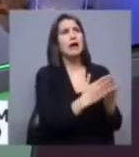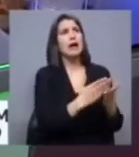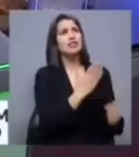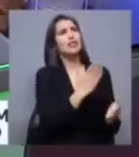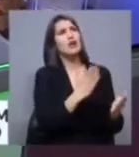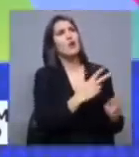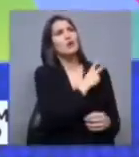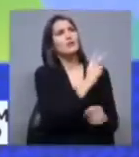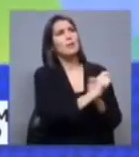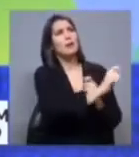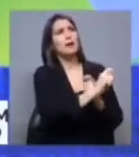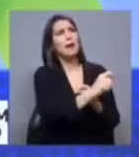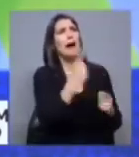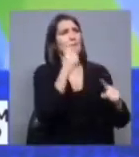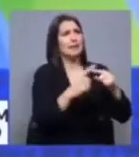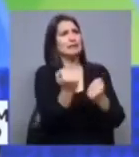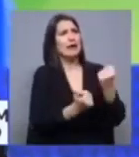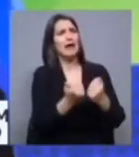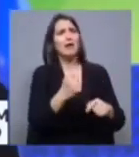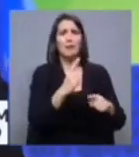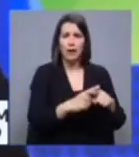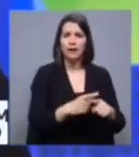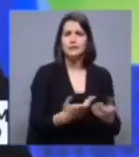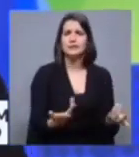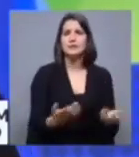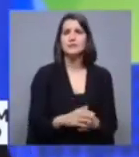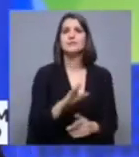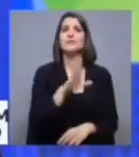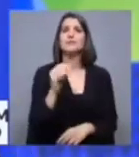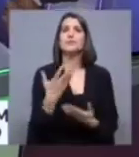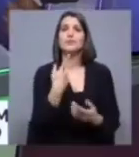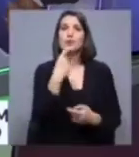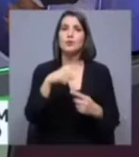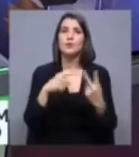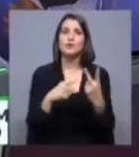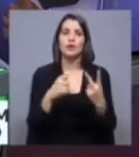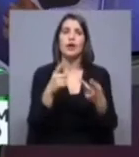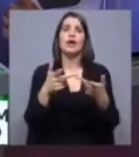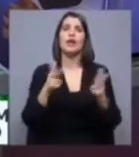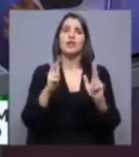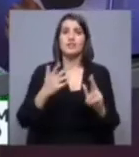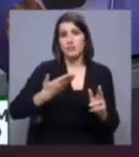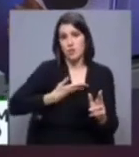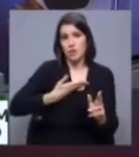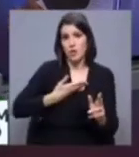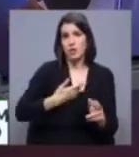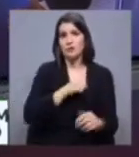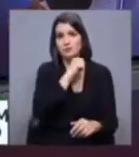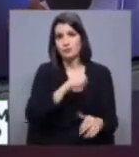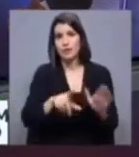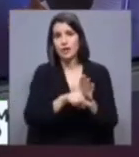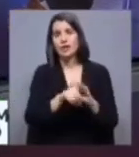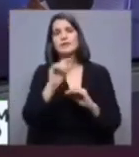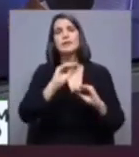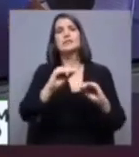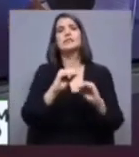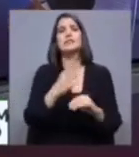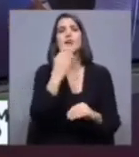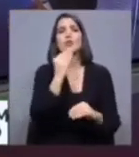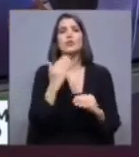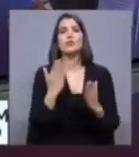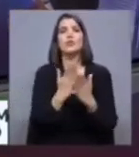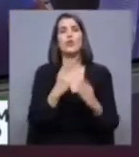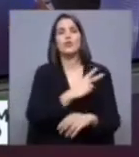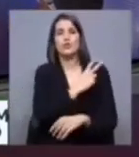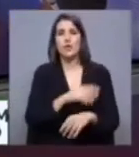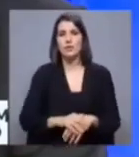carro e agora ficamos tem a pagar passar, o ensino tem que passar superior a palavra. Também. João Coutrinho de Figueiredo, duas questões. A questão da liberalização das drogas e depois a questão do ensino dos estudantes. É evidente